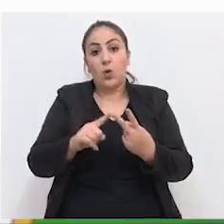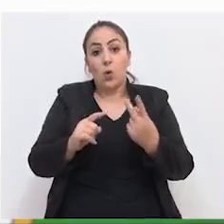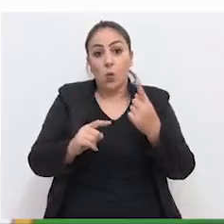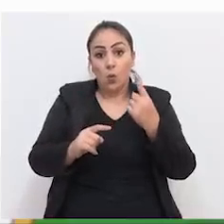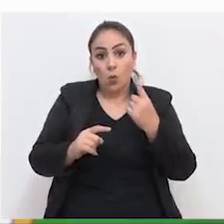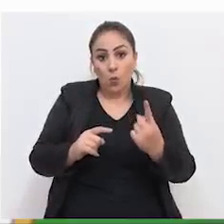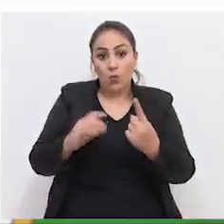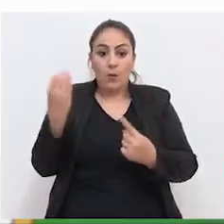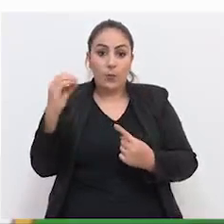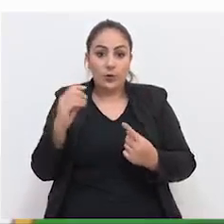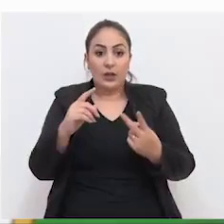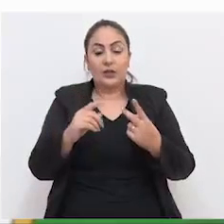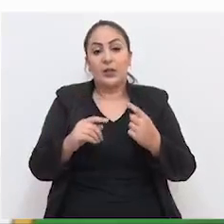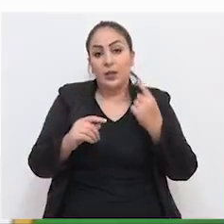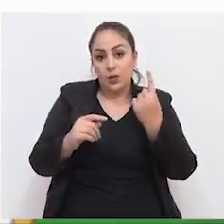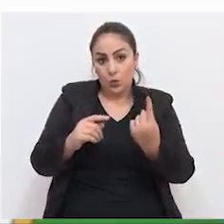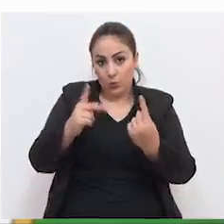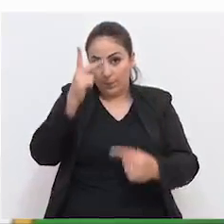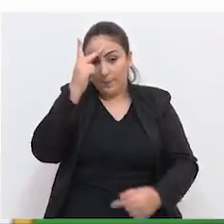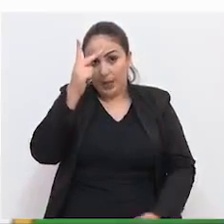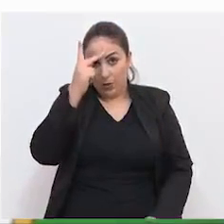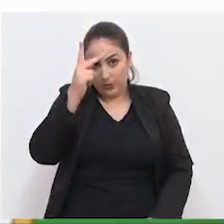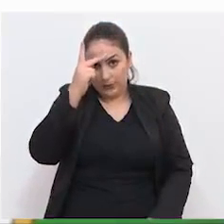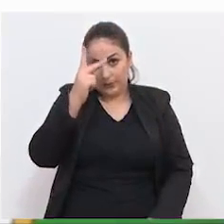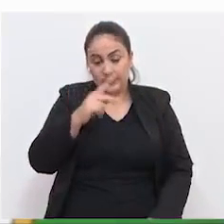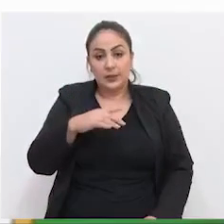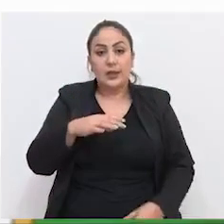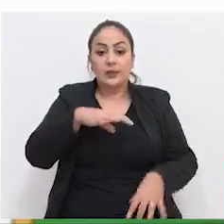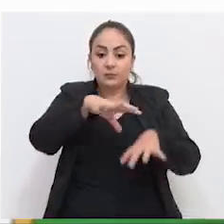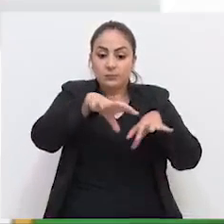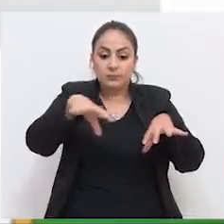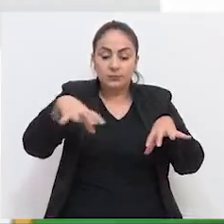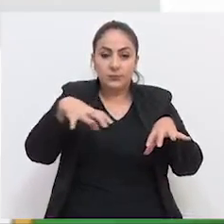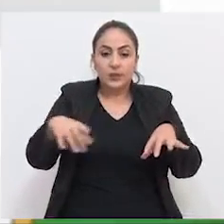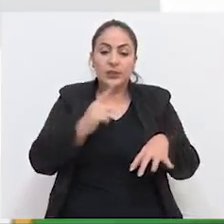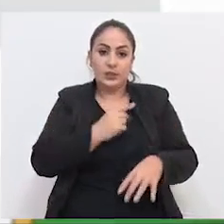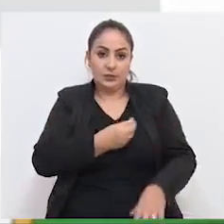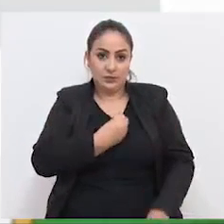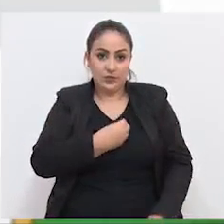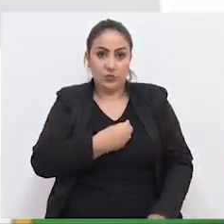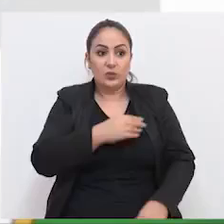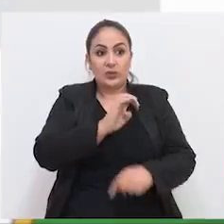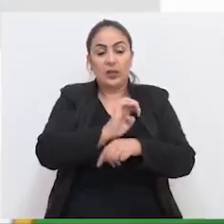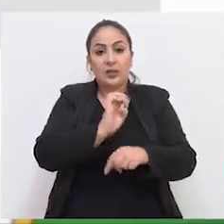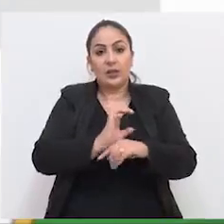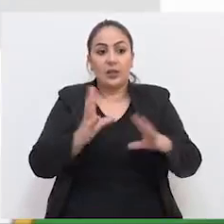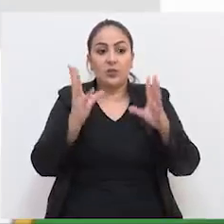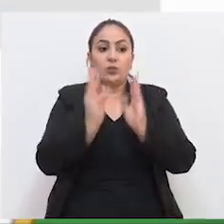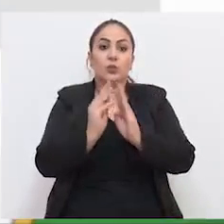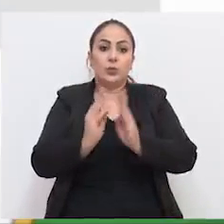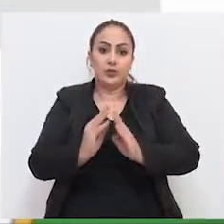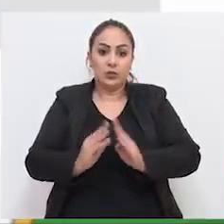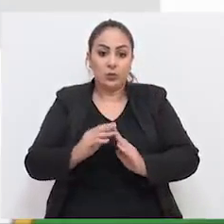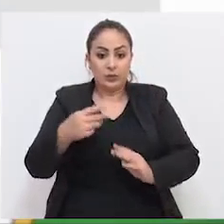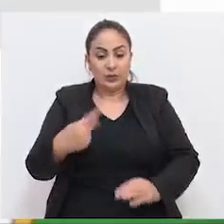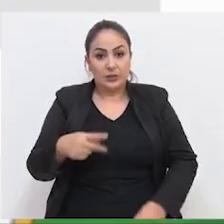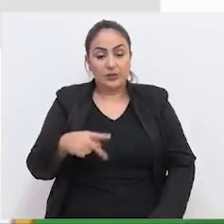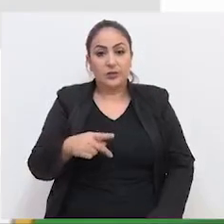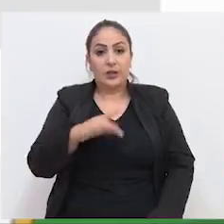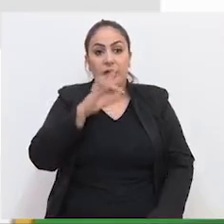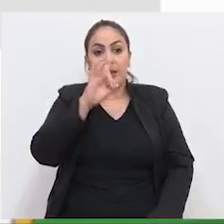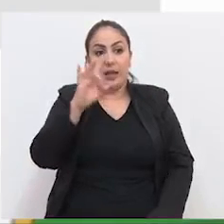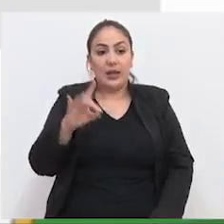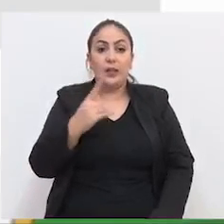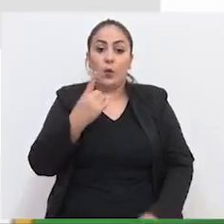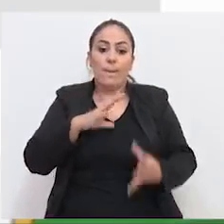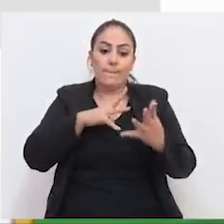essa foi a distribuição dos casos no estado. E aí, resumindo, então, essa parte, para